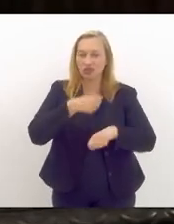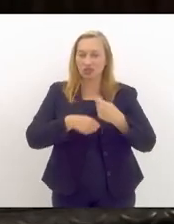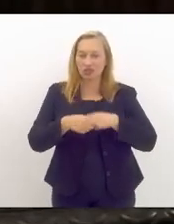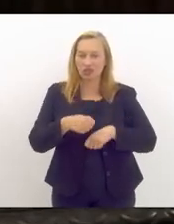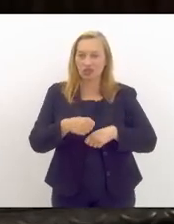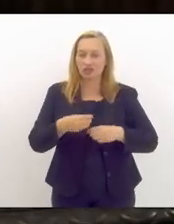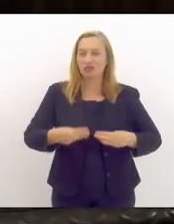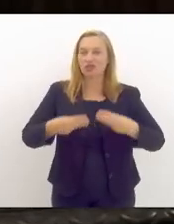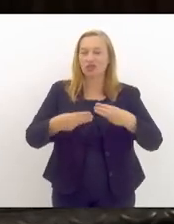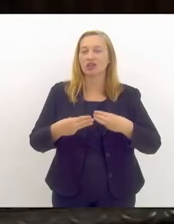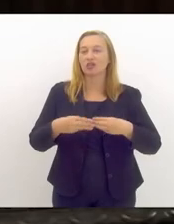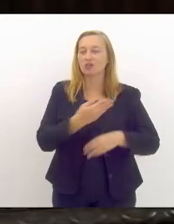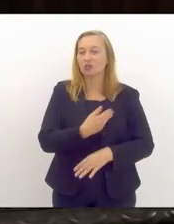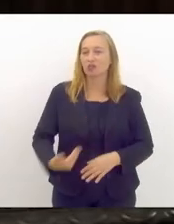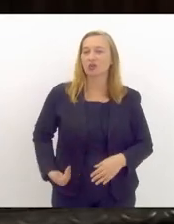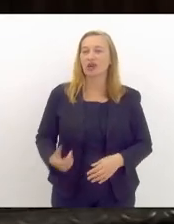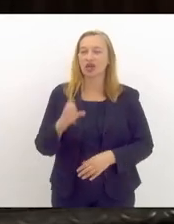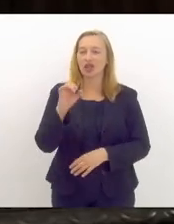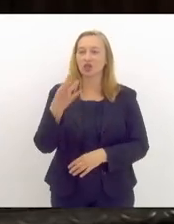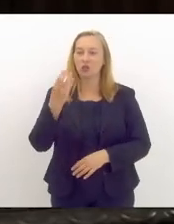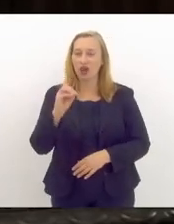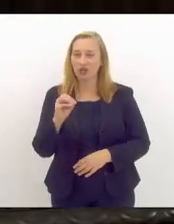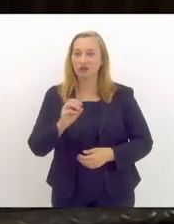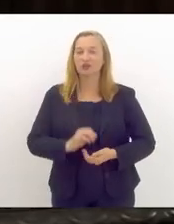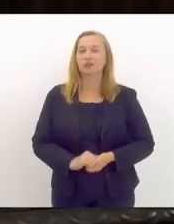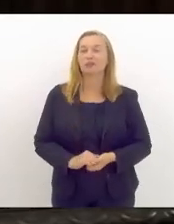doutor Eduardo Lima Neto,